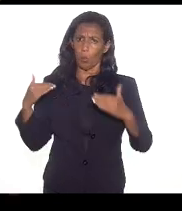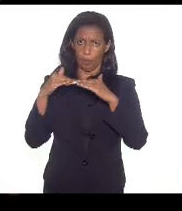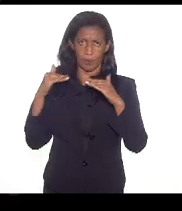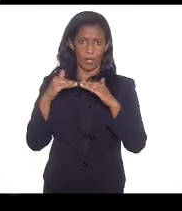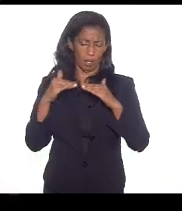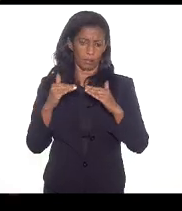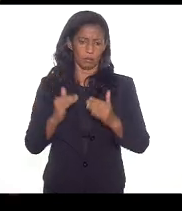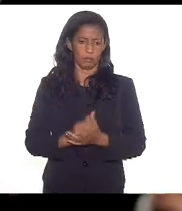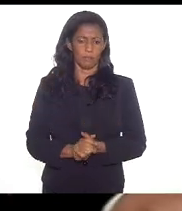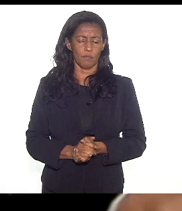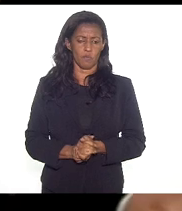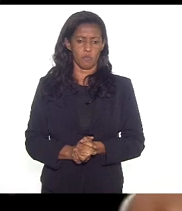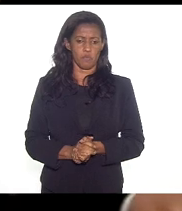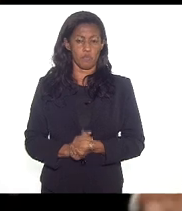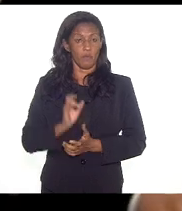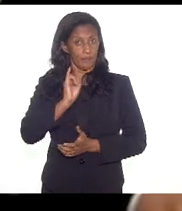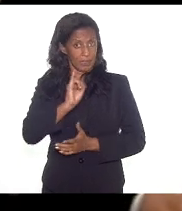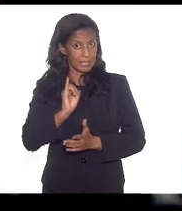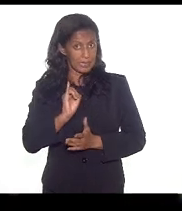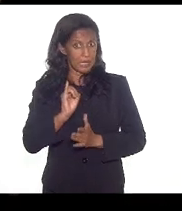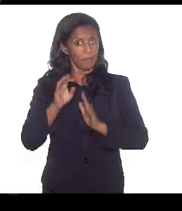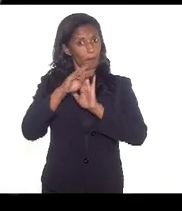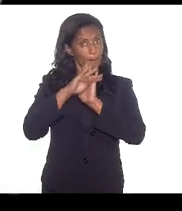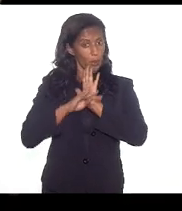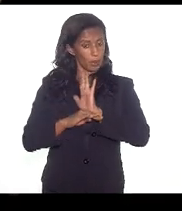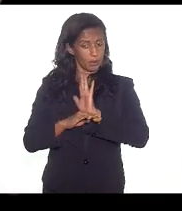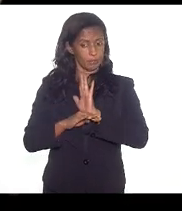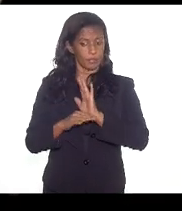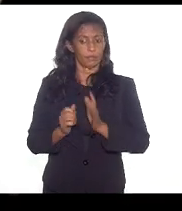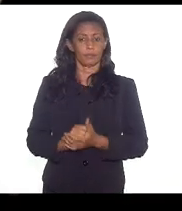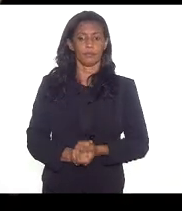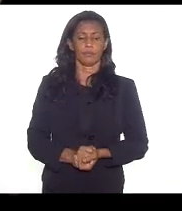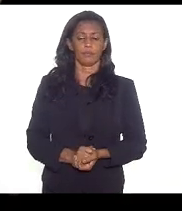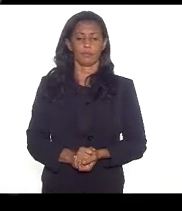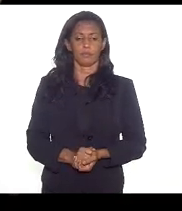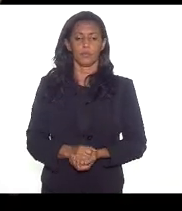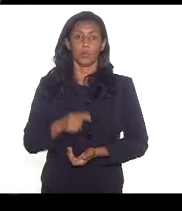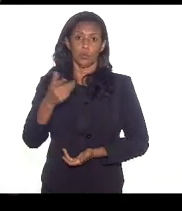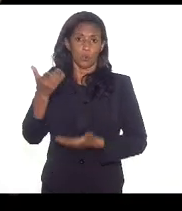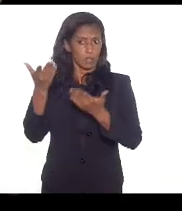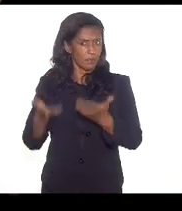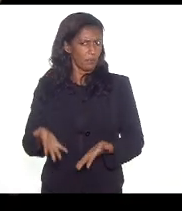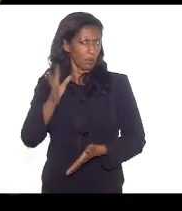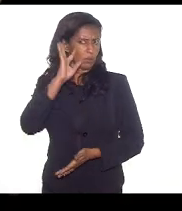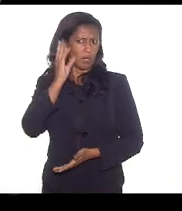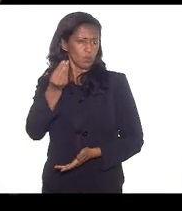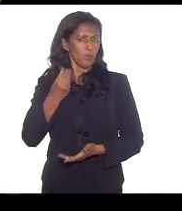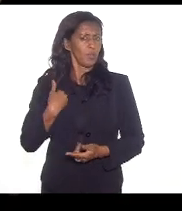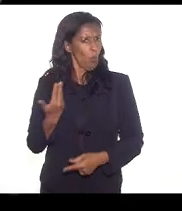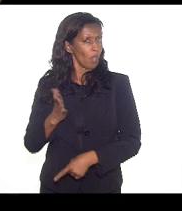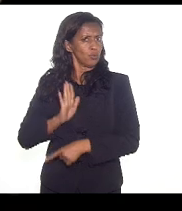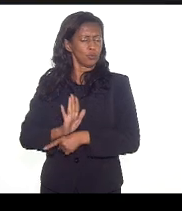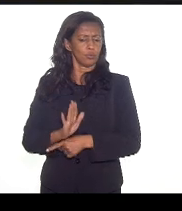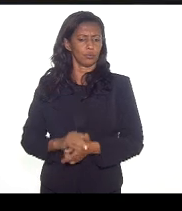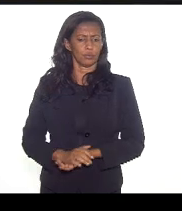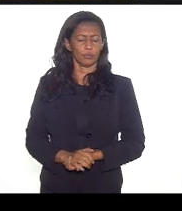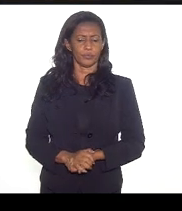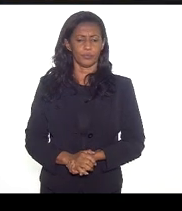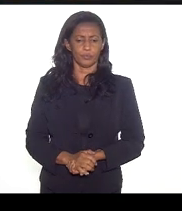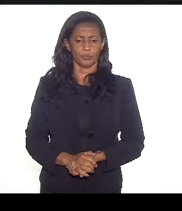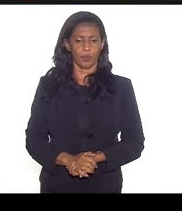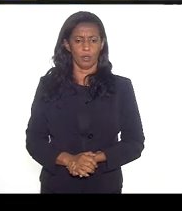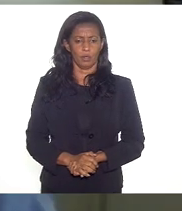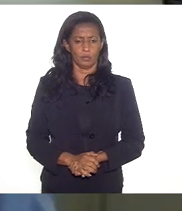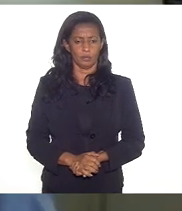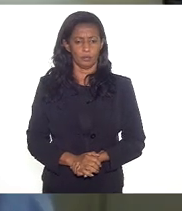combinado. Se for um programa, tá? Do jeito que Vossa Excelência falou, está resolvido. Eu ajudo. Agora, aquelas outras duas